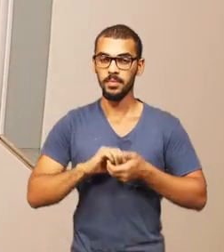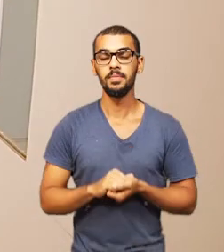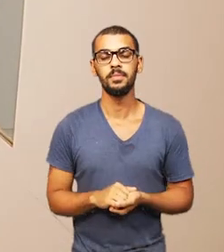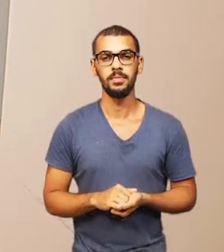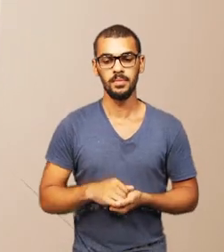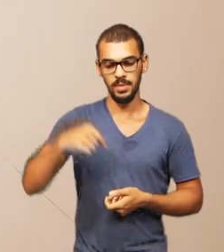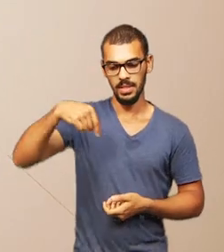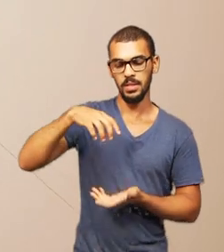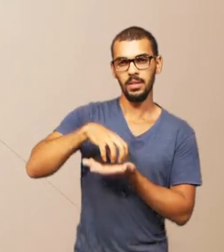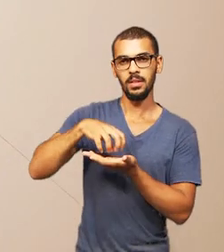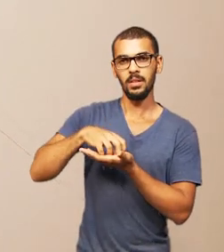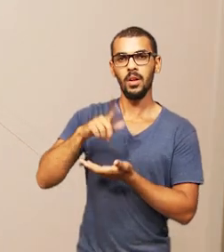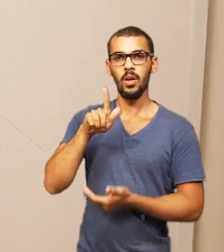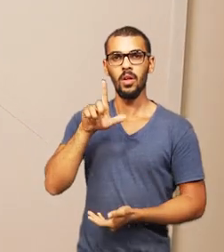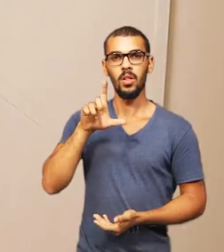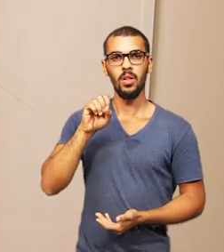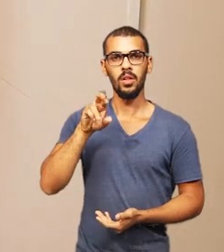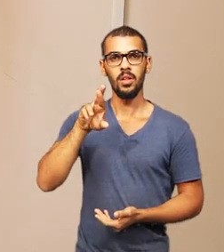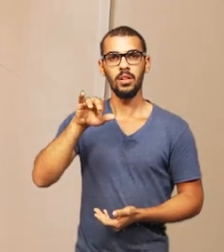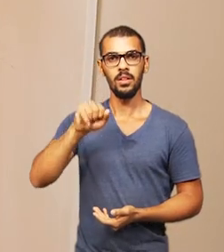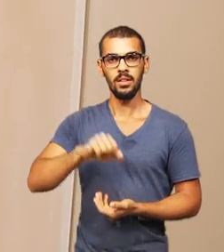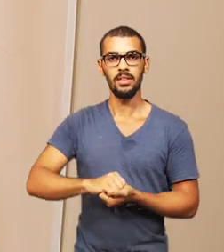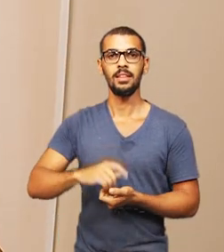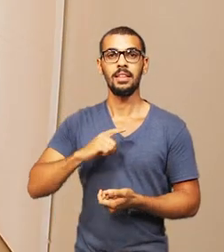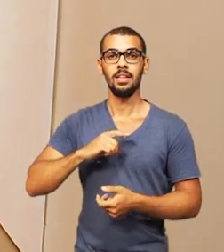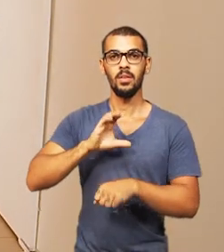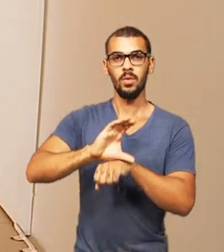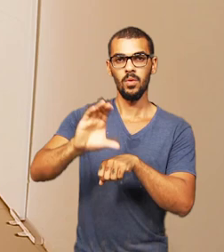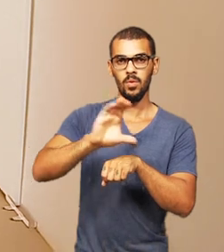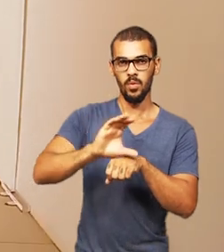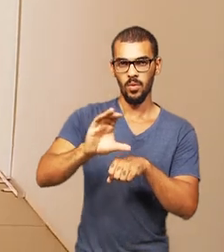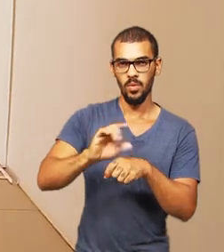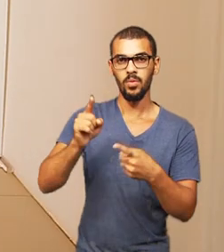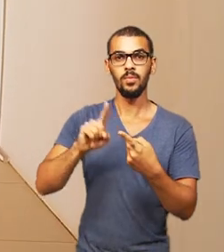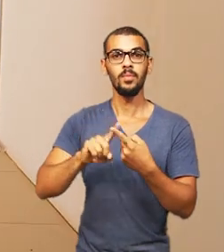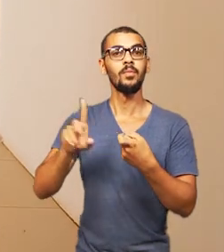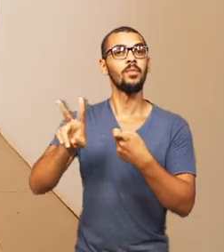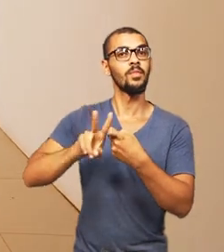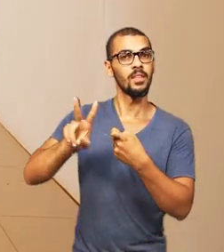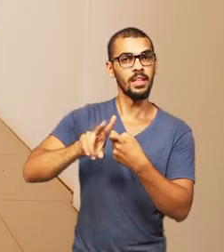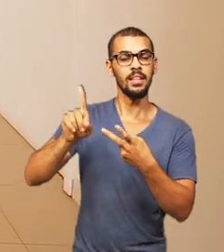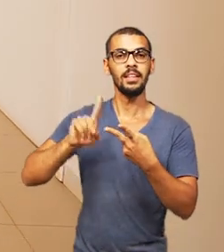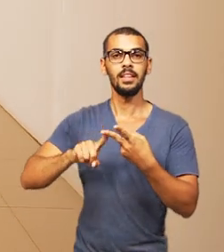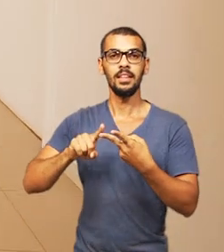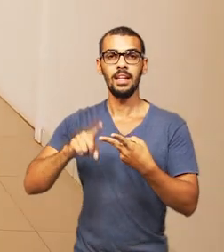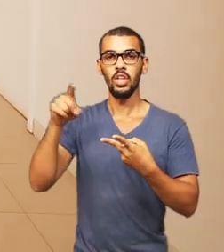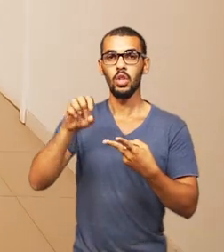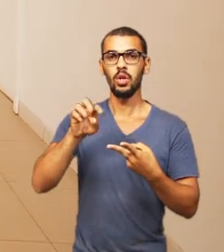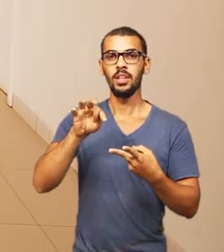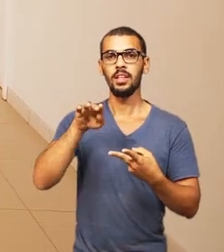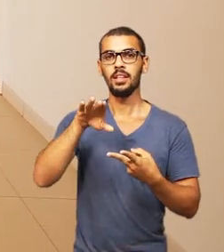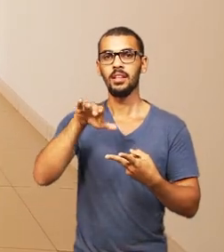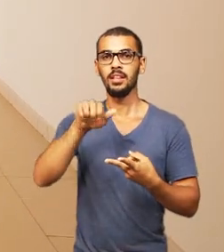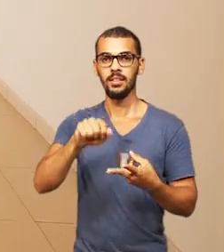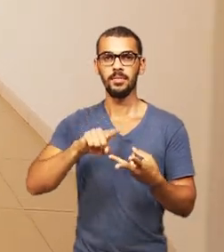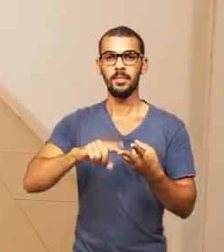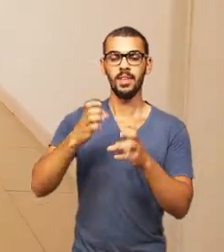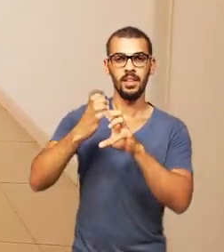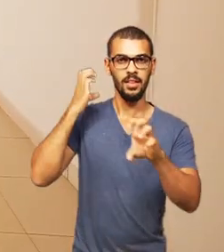Aqui no Campus Glória são oferecidos cursos de Medicina Veterinária, Zootecnia, Engenharia Ambiental e